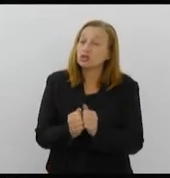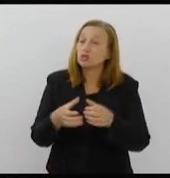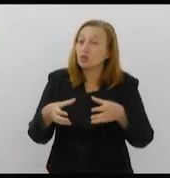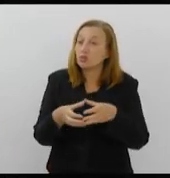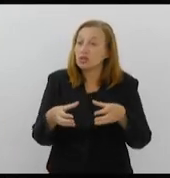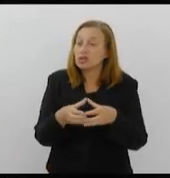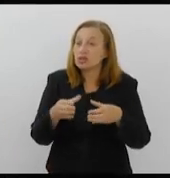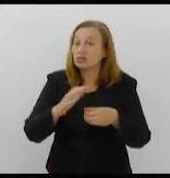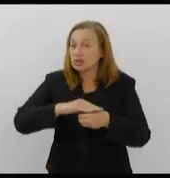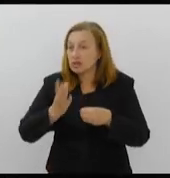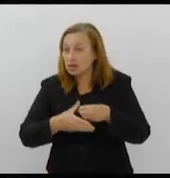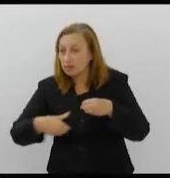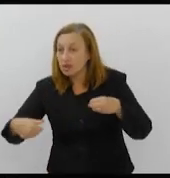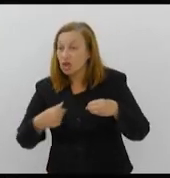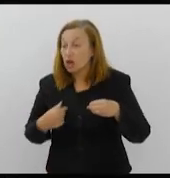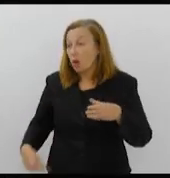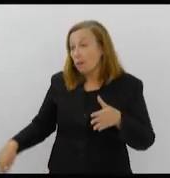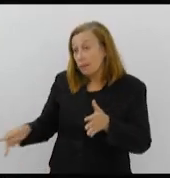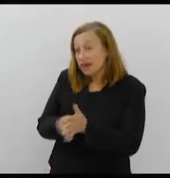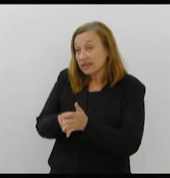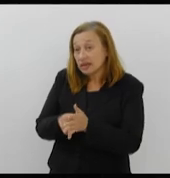Saneamento Ambiental, da qual eu faço parte,